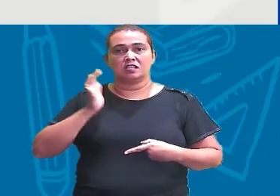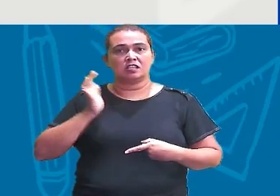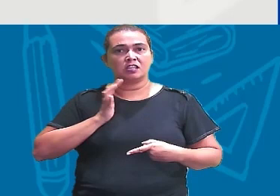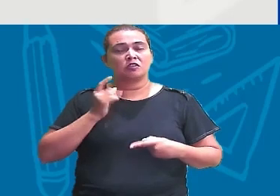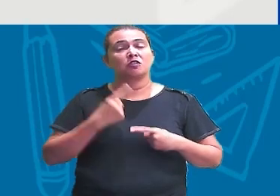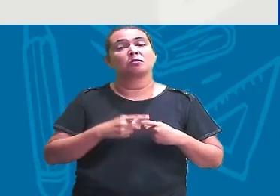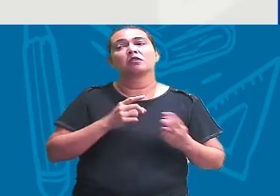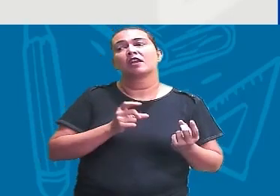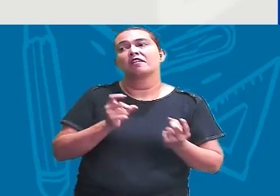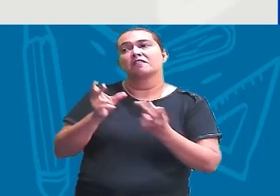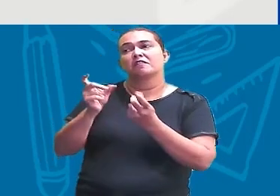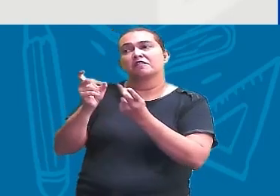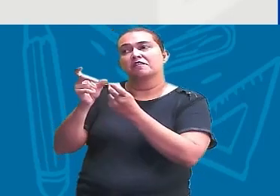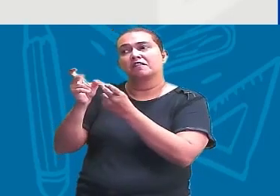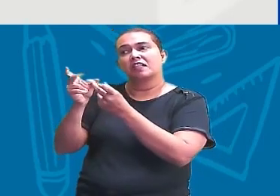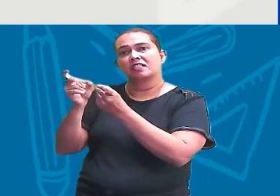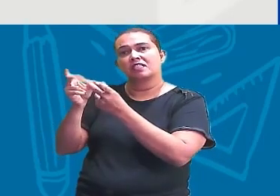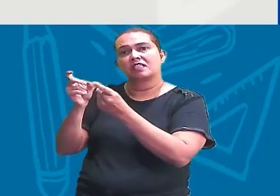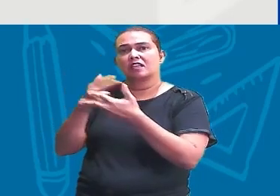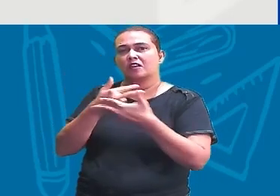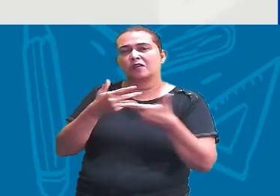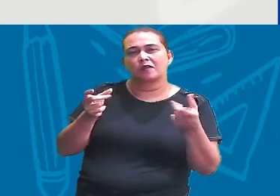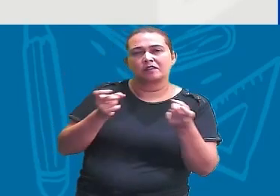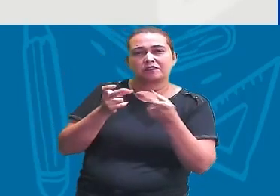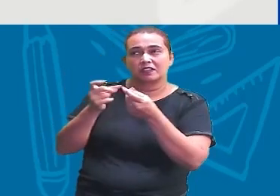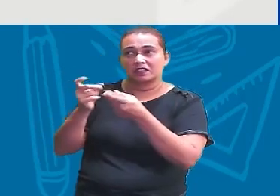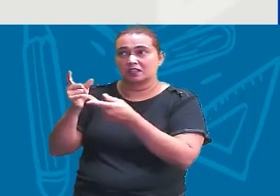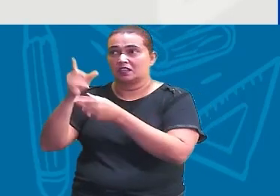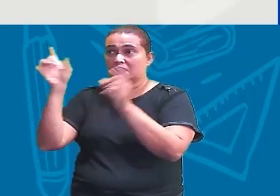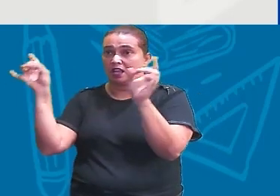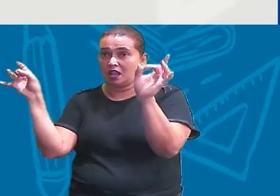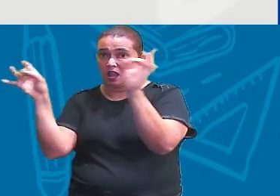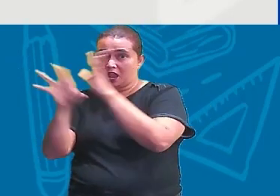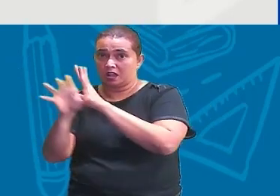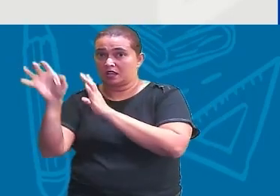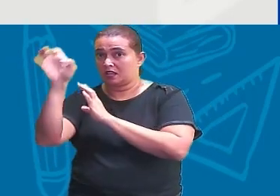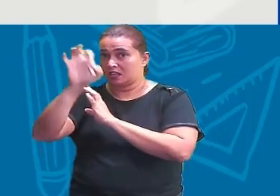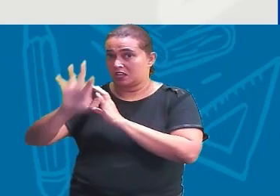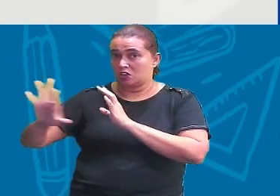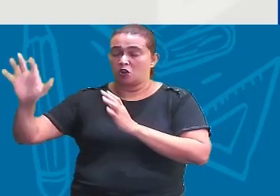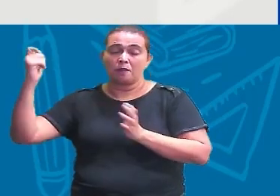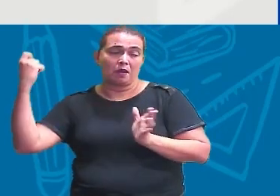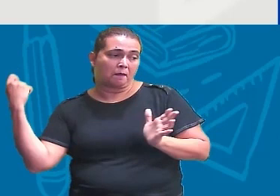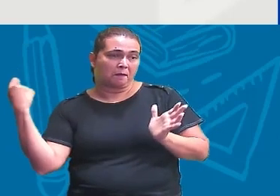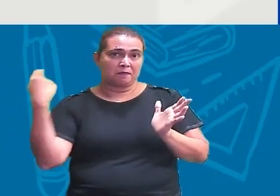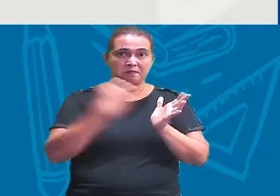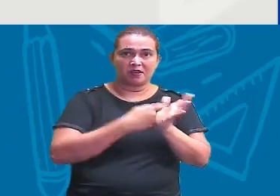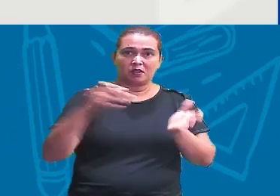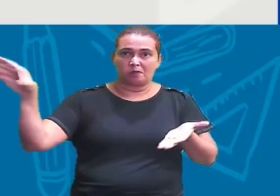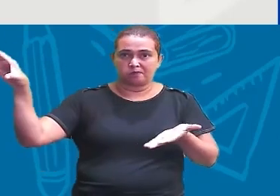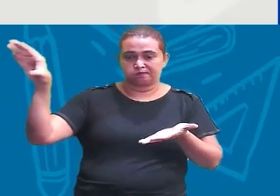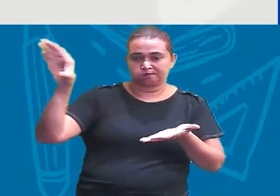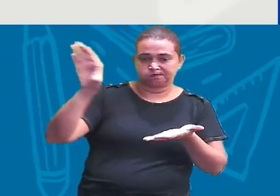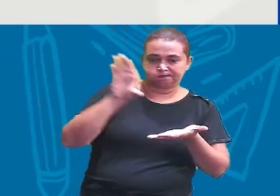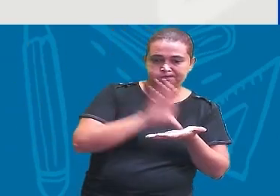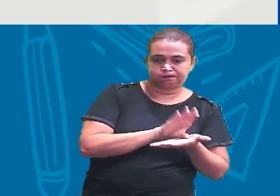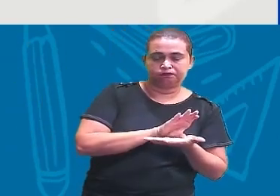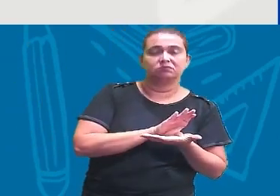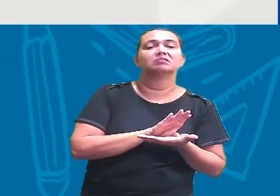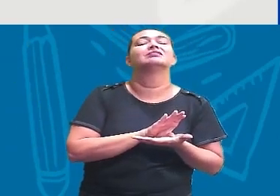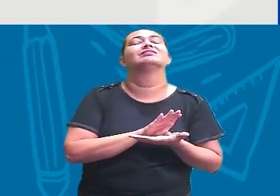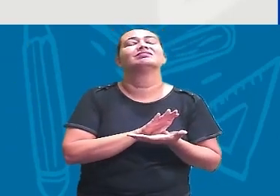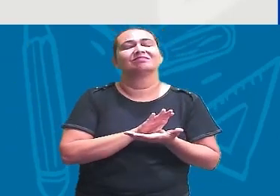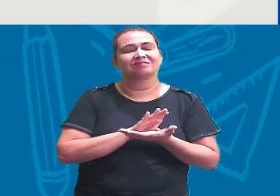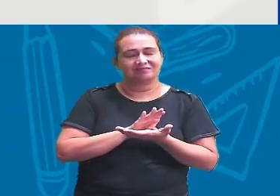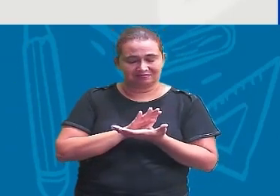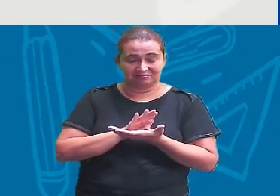acaba, essa Europa vai ter que pagar tudo que comprou aos Estados Unidos. E vai ter que sofrer a grande influência, né,